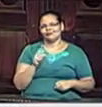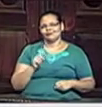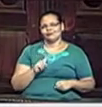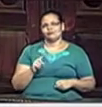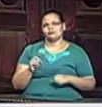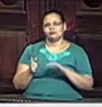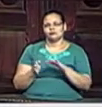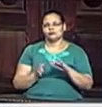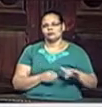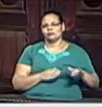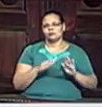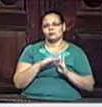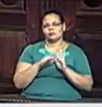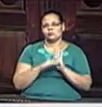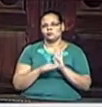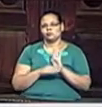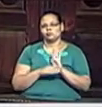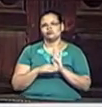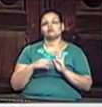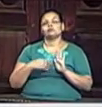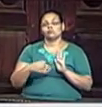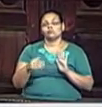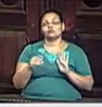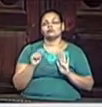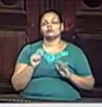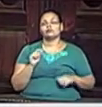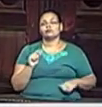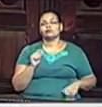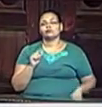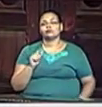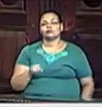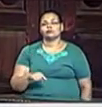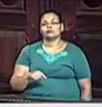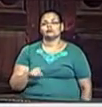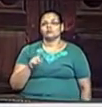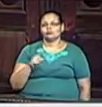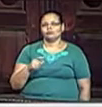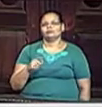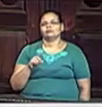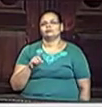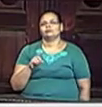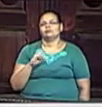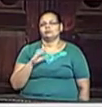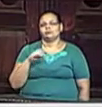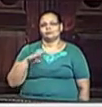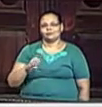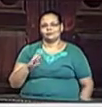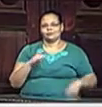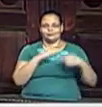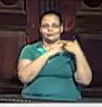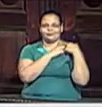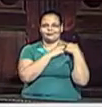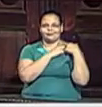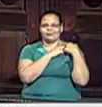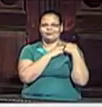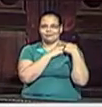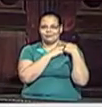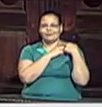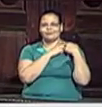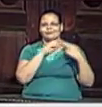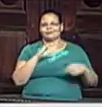rejeição dessas contas gera crime de responsabilidade. E crime